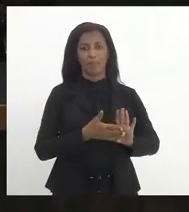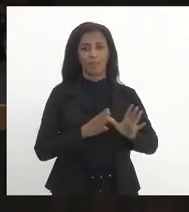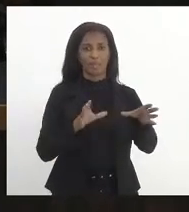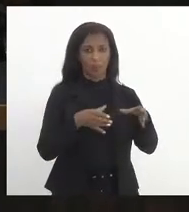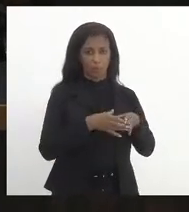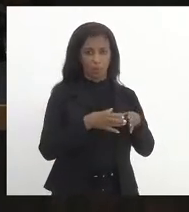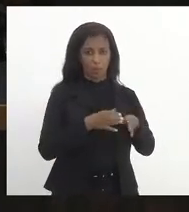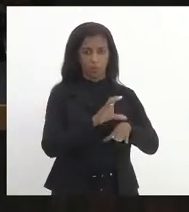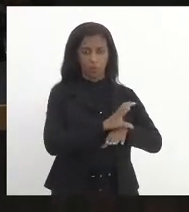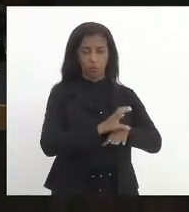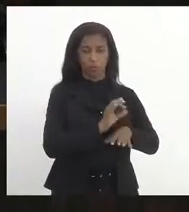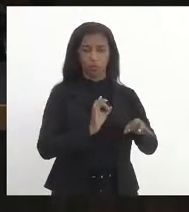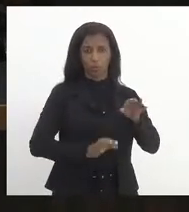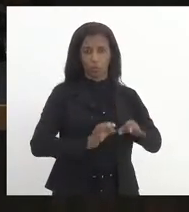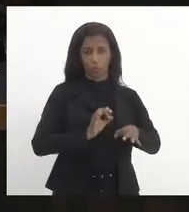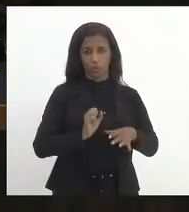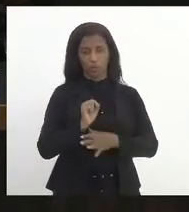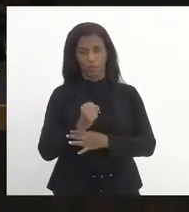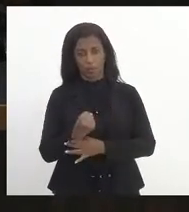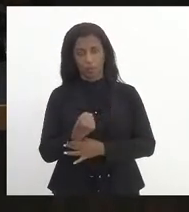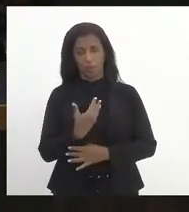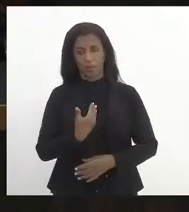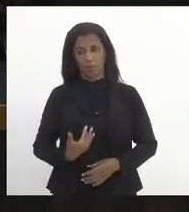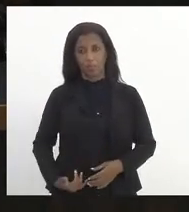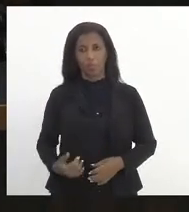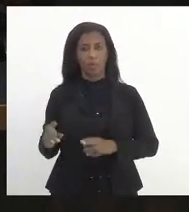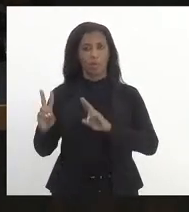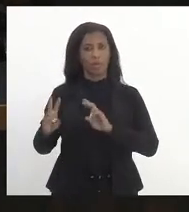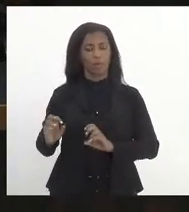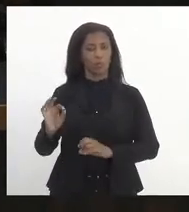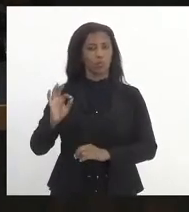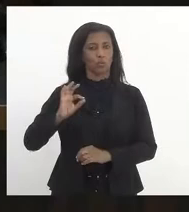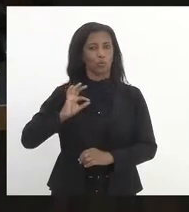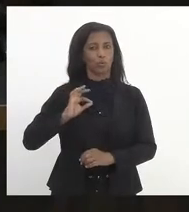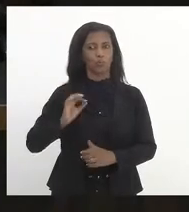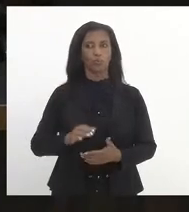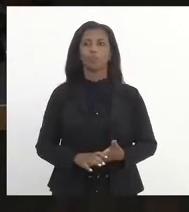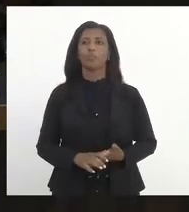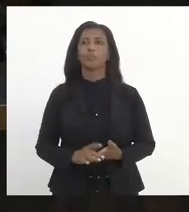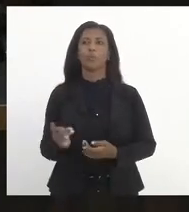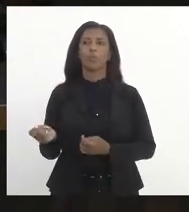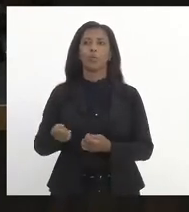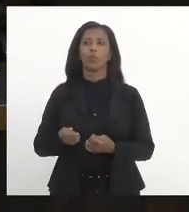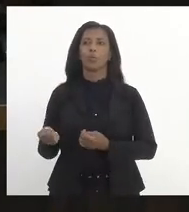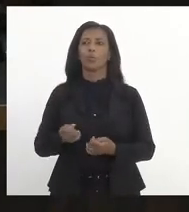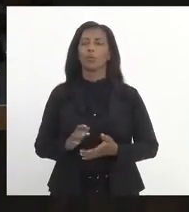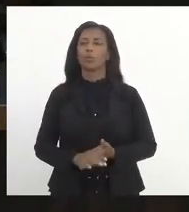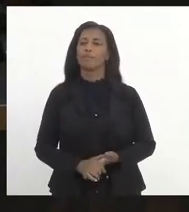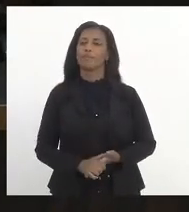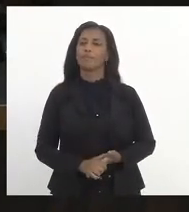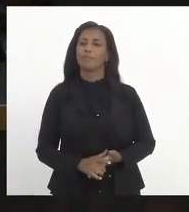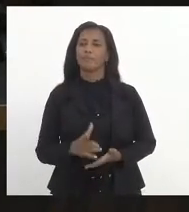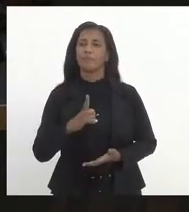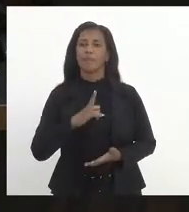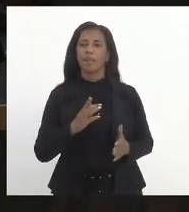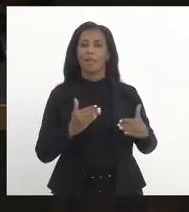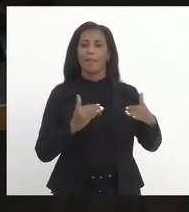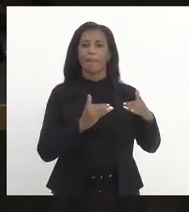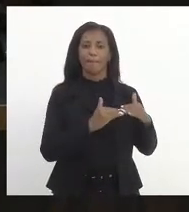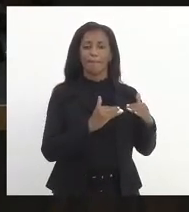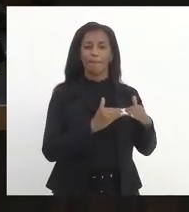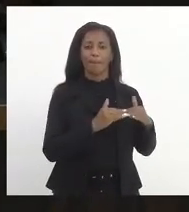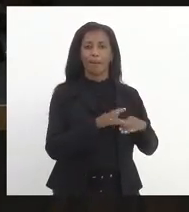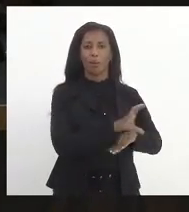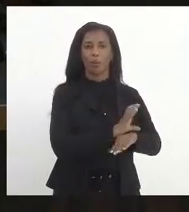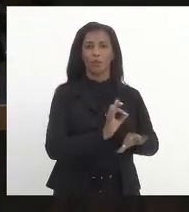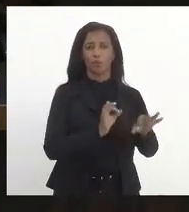comissões de Constituição e Justiça, de Segurança Pública, Assunto de Polícia, de Orçamento, Finanças, Fiscalização Financeira e Controle. Para emitir parecer pela Comissão de Constituição